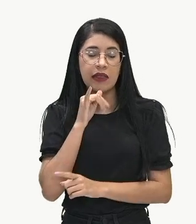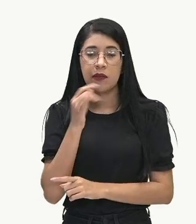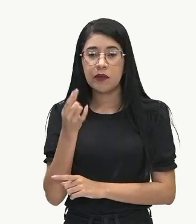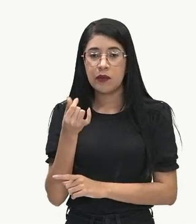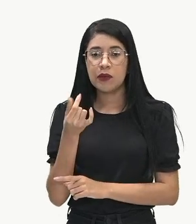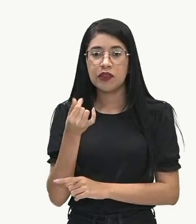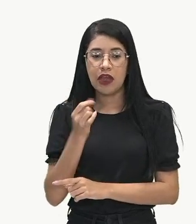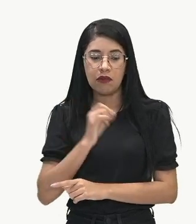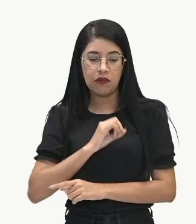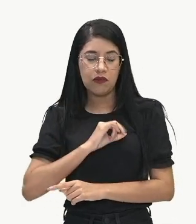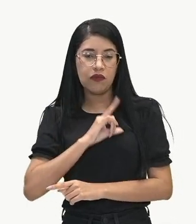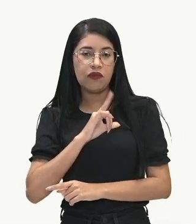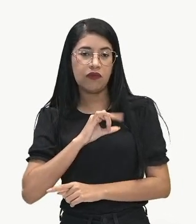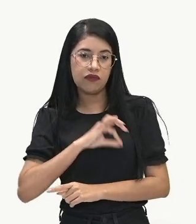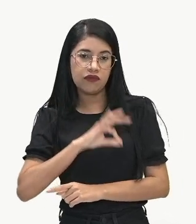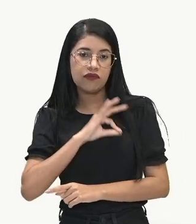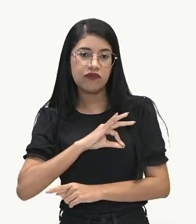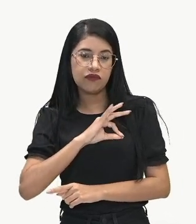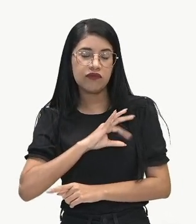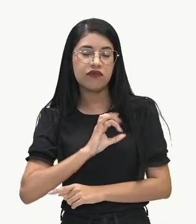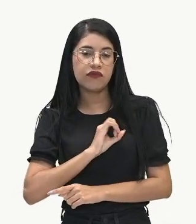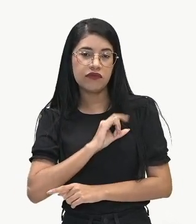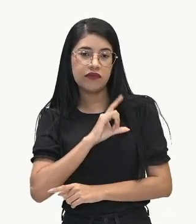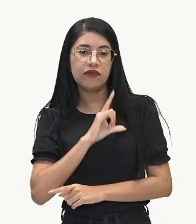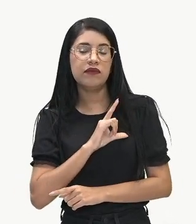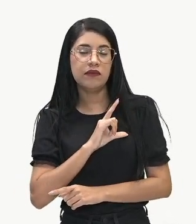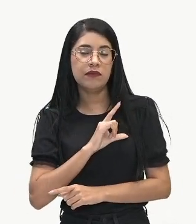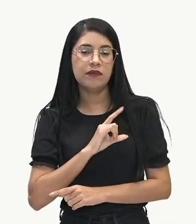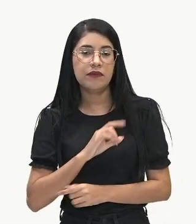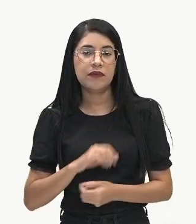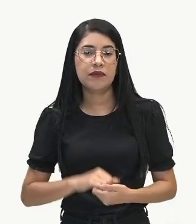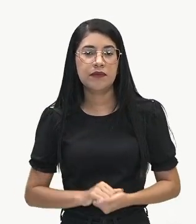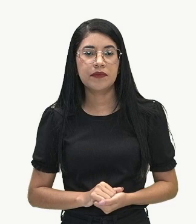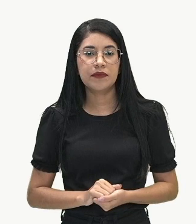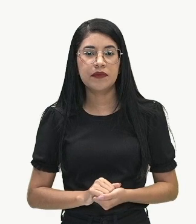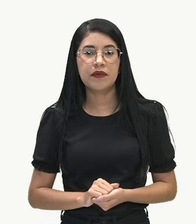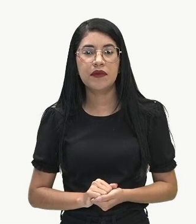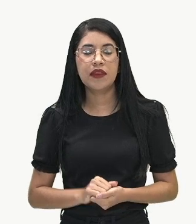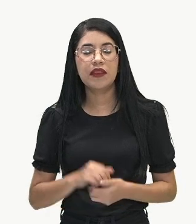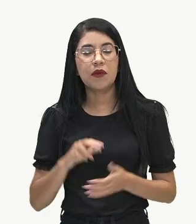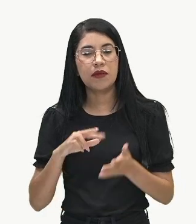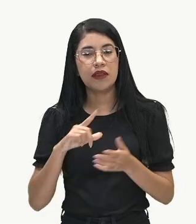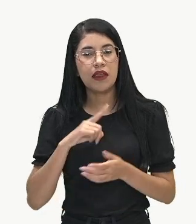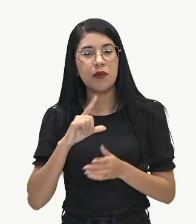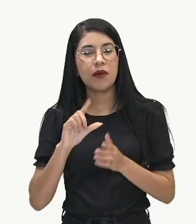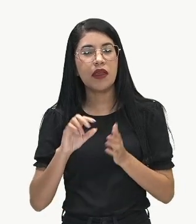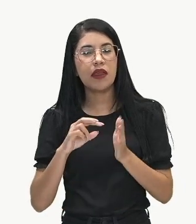conta, então nós temos aí um processo endotérmico.